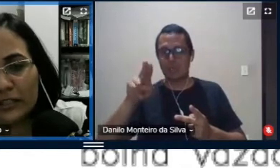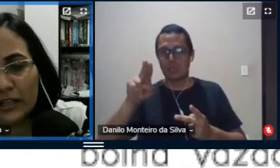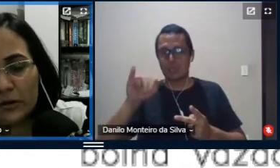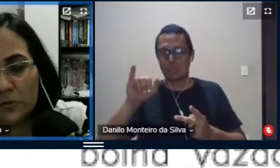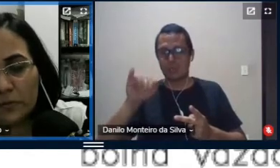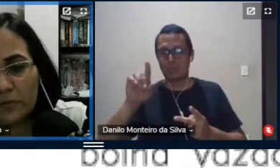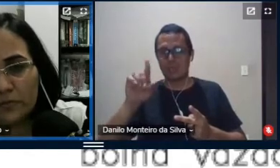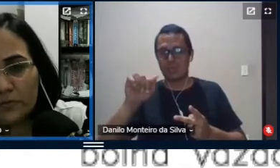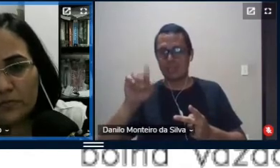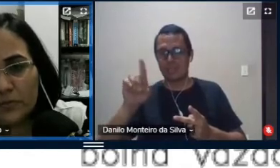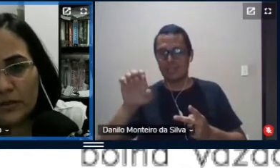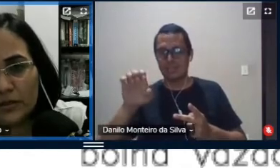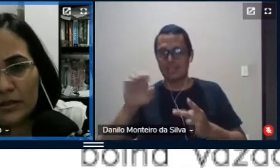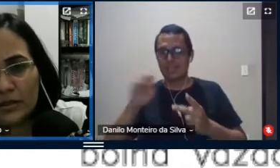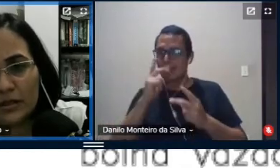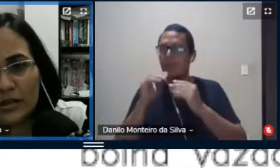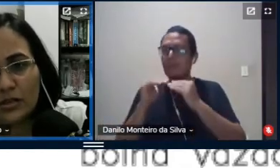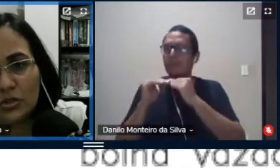tem no material,